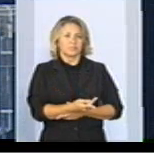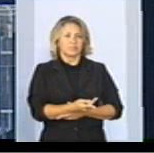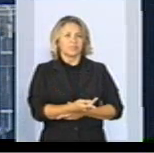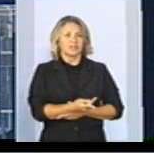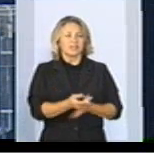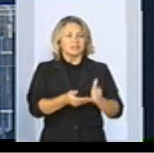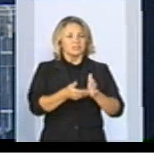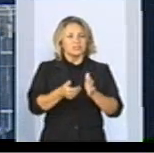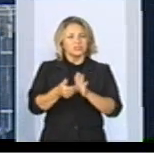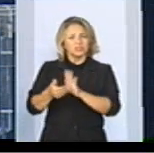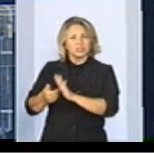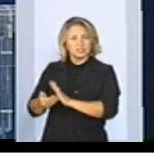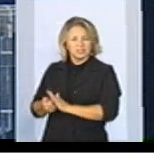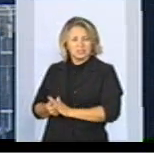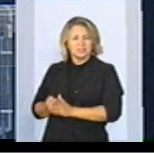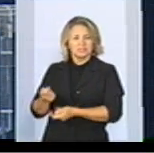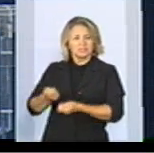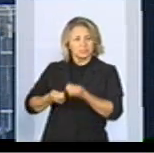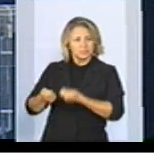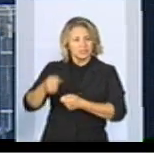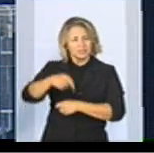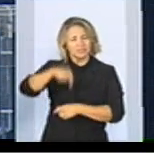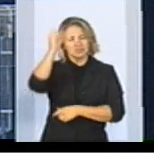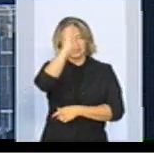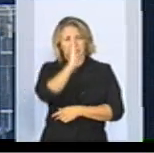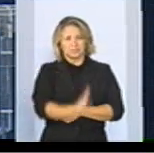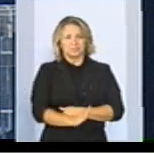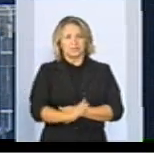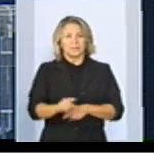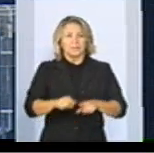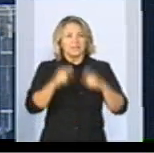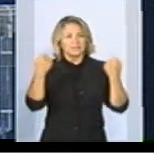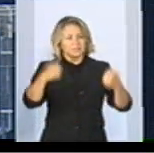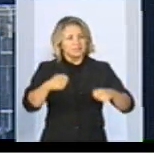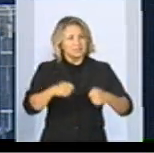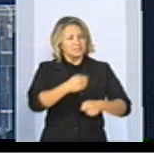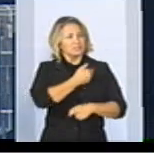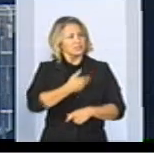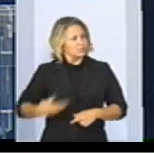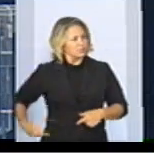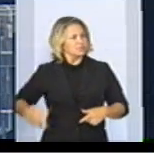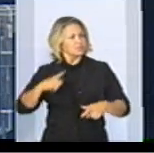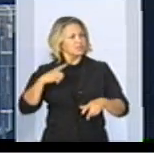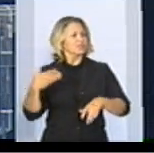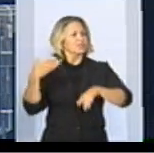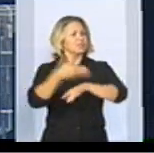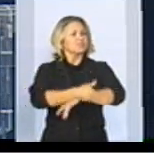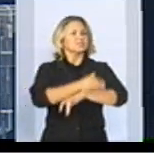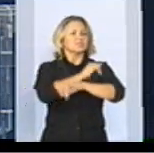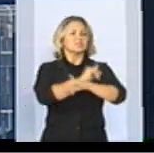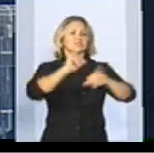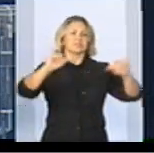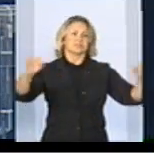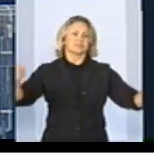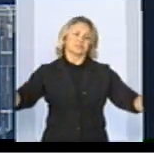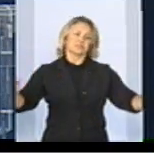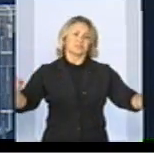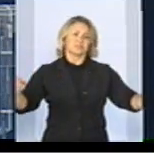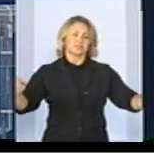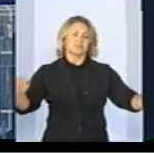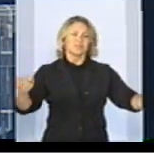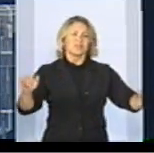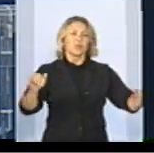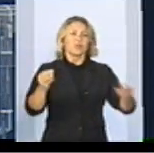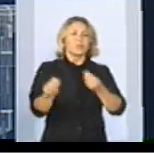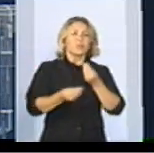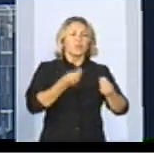desmonopolizar o mercado. E, para isso, é preciso que o próprio Estado tenha acesso às informações claras e públicas para um serviço que tem